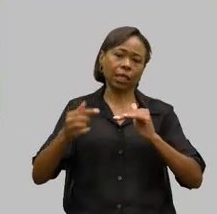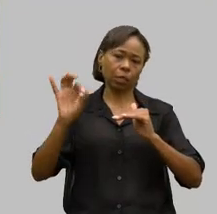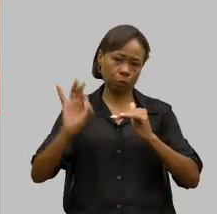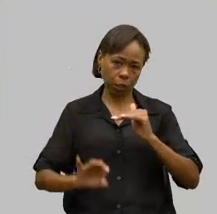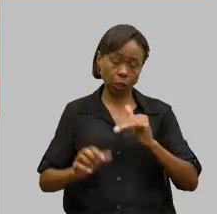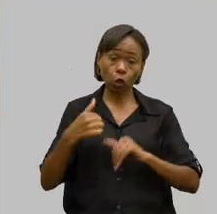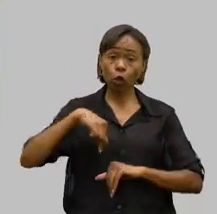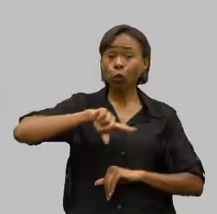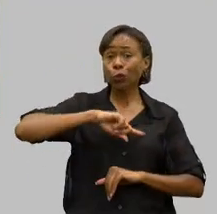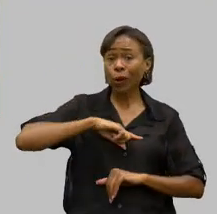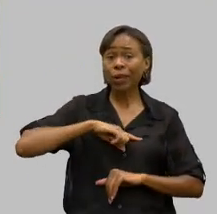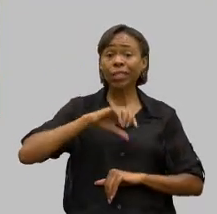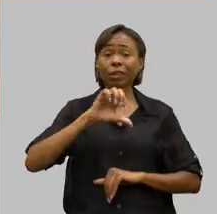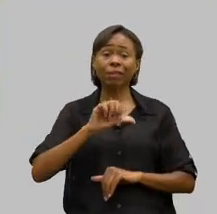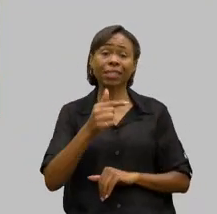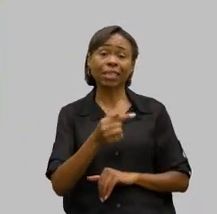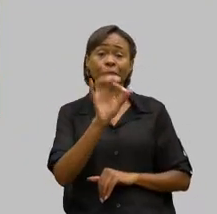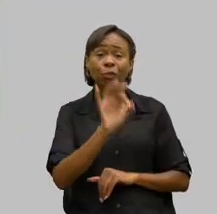com folha de pessoal.